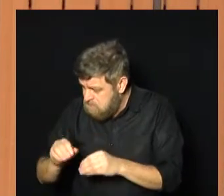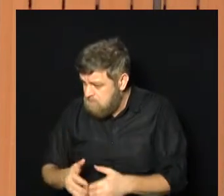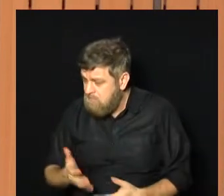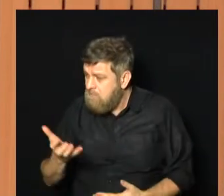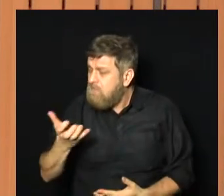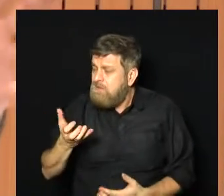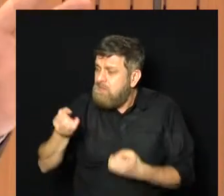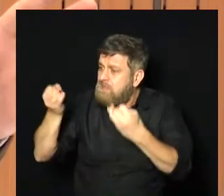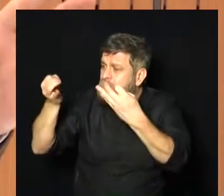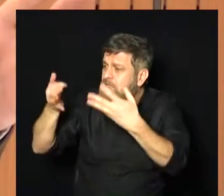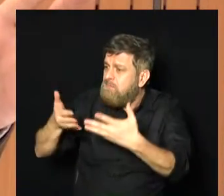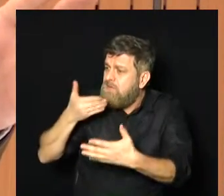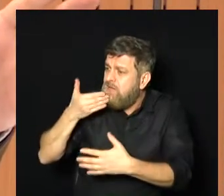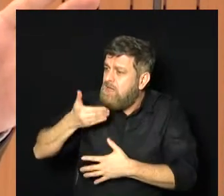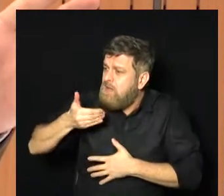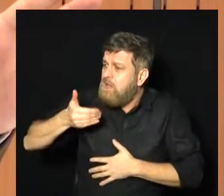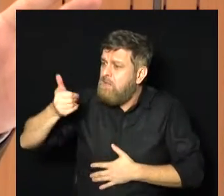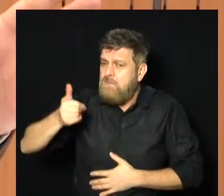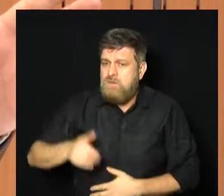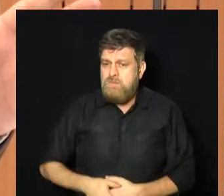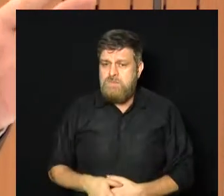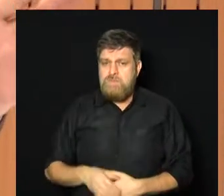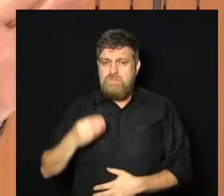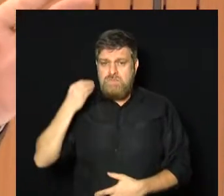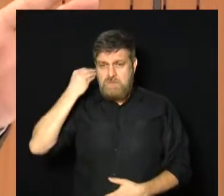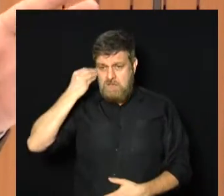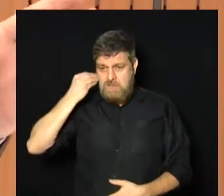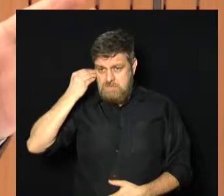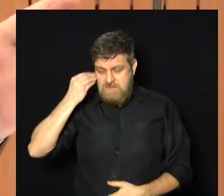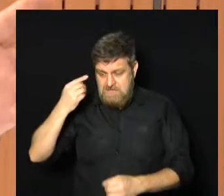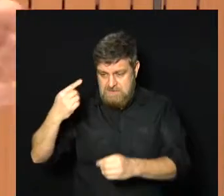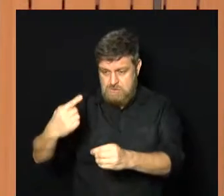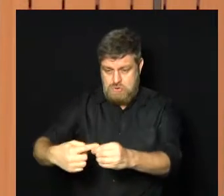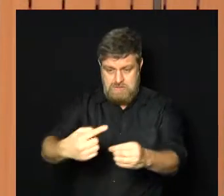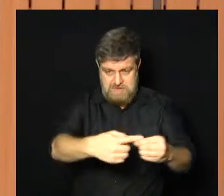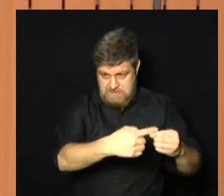falasse um pouco isso, tanto de experiências fora, se vocês